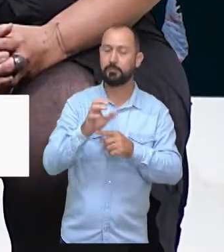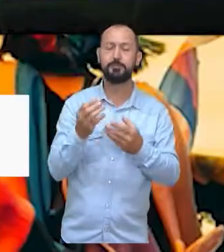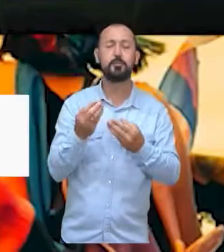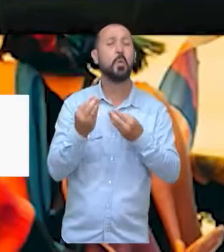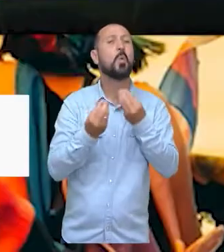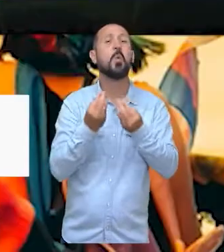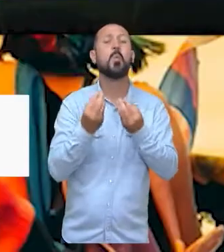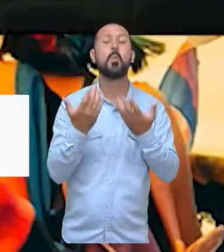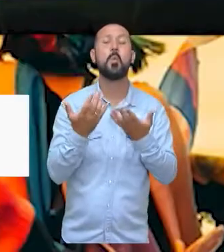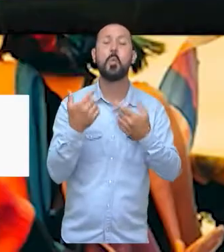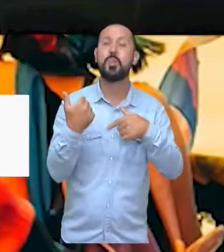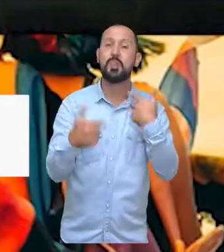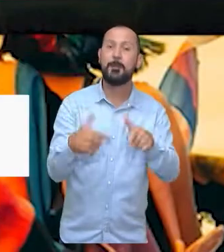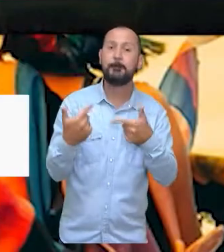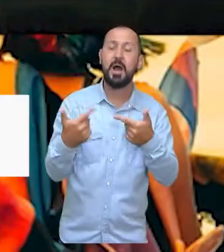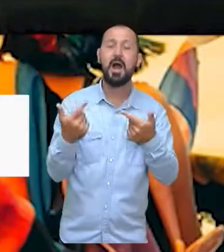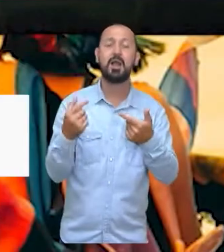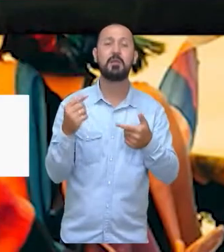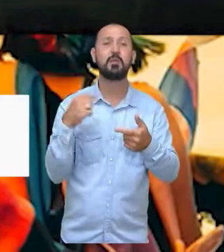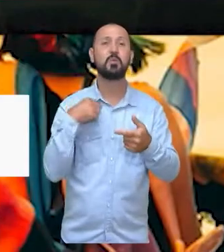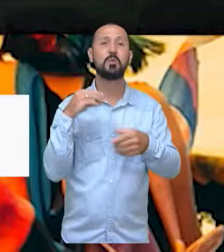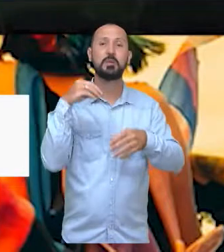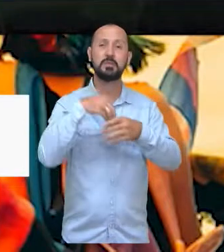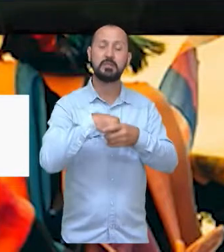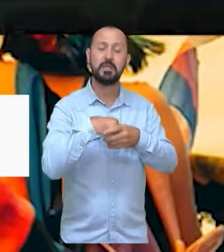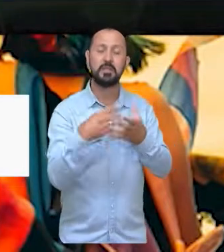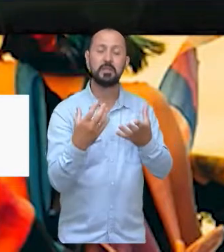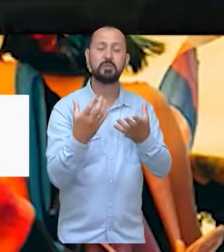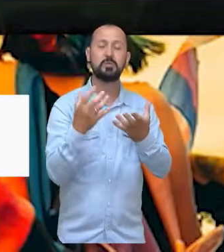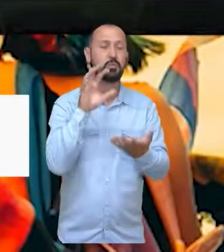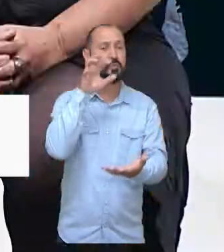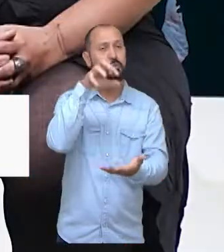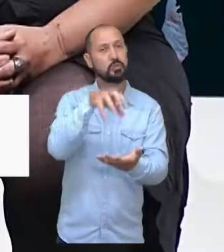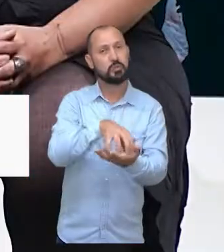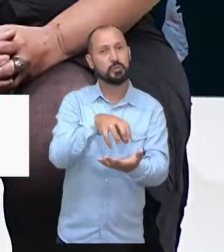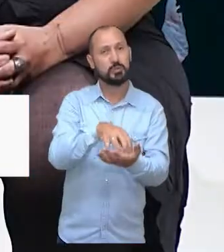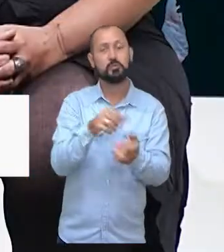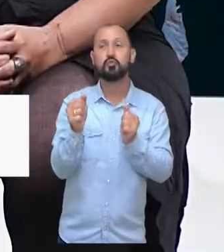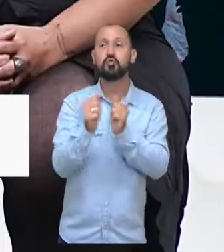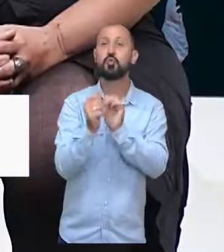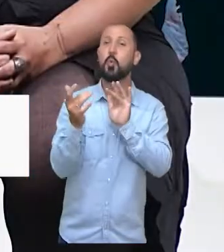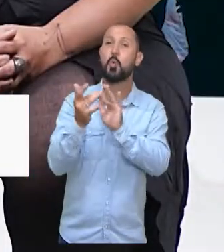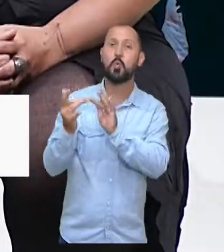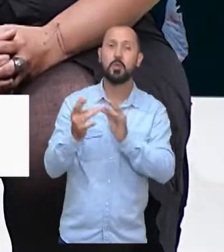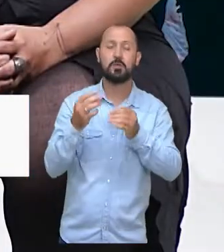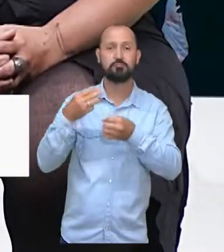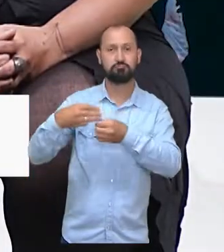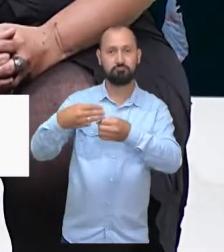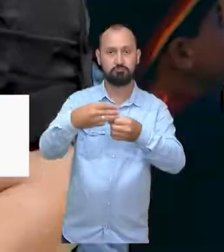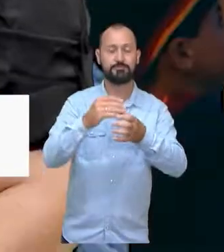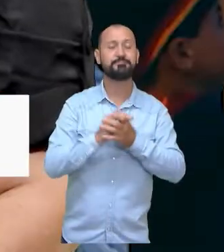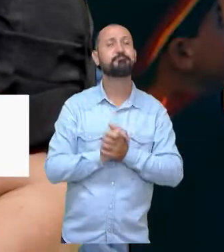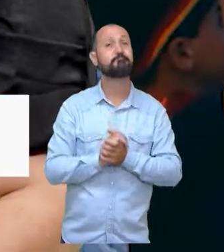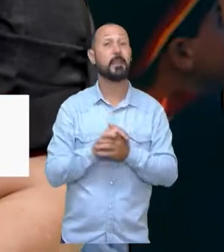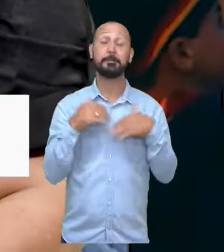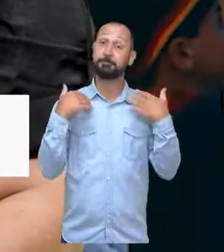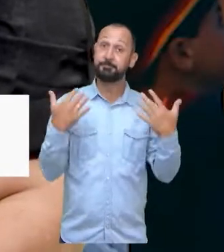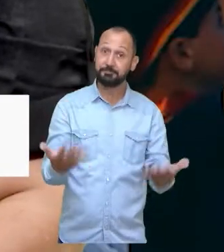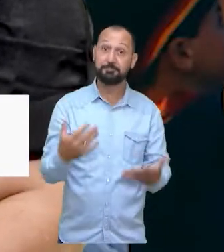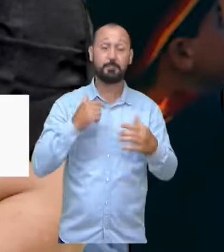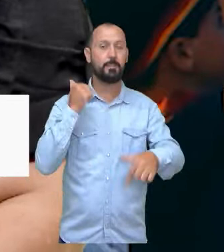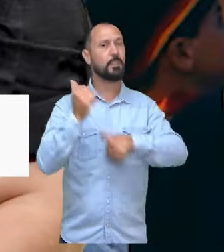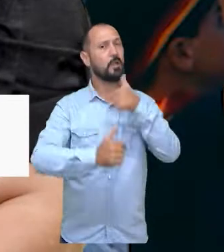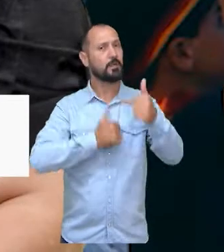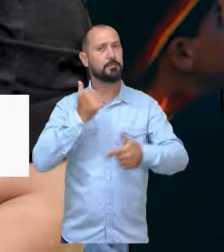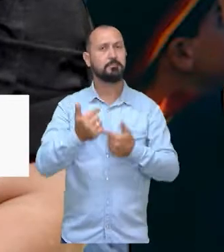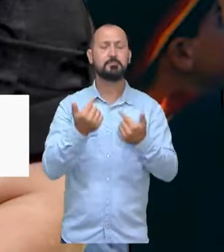né? Exato. Como que é o trabalho de vocês deste equipamento, do governo do estado, com os municípios sul-mato-grossenses? Bom, a gente